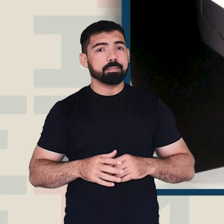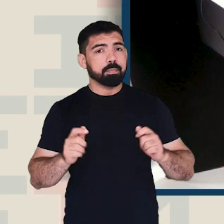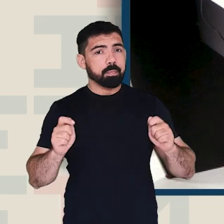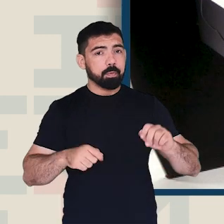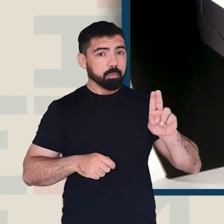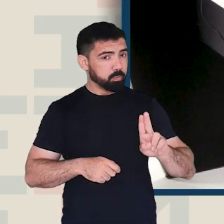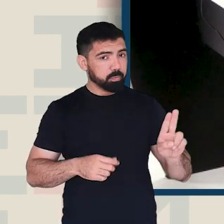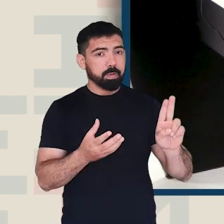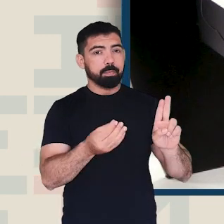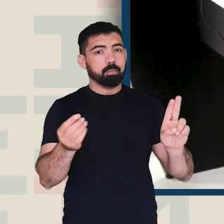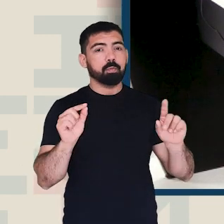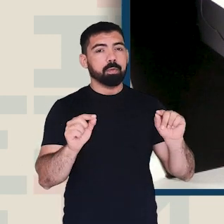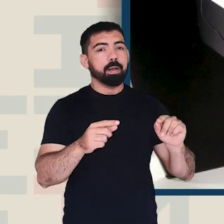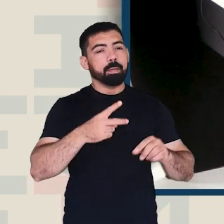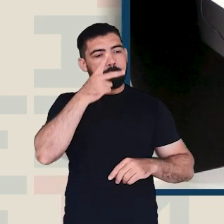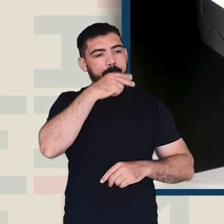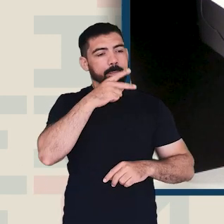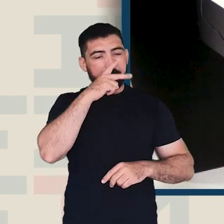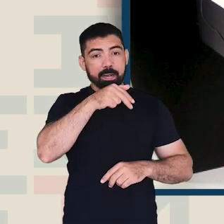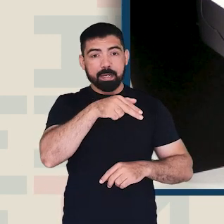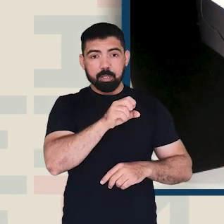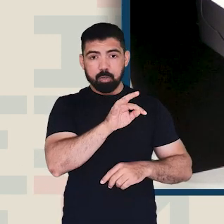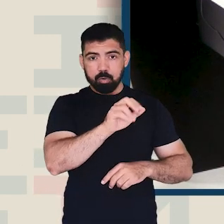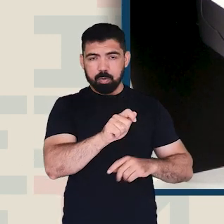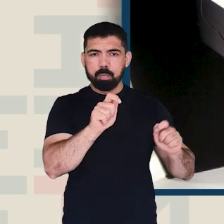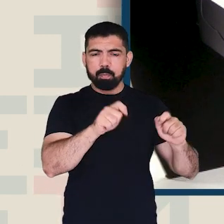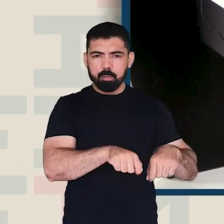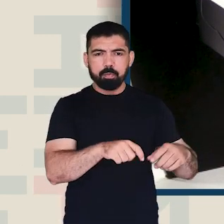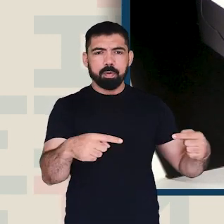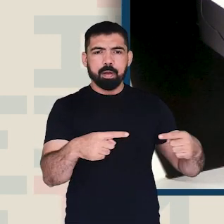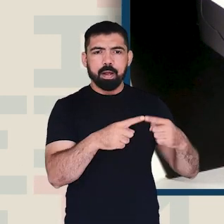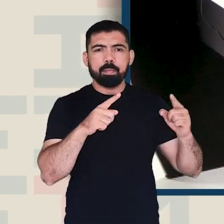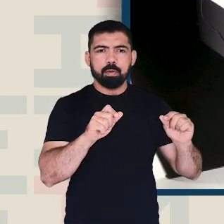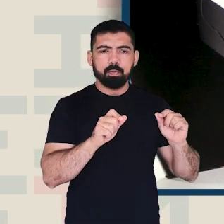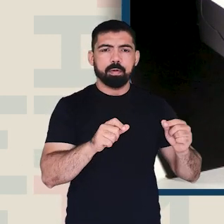bastante repetição de nota. Então essa repetição de nota vai para os improvisos, vai para o